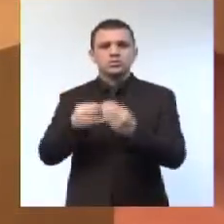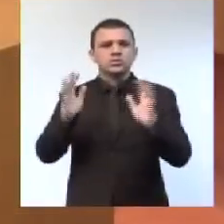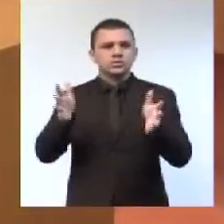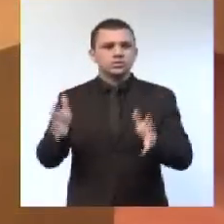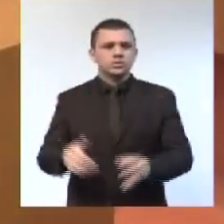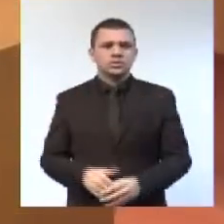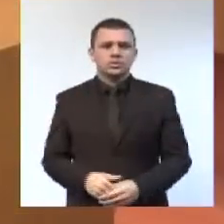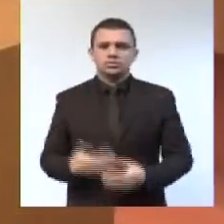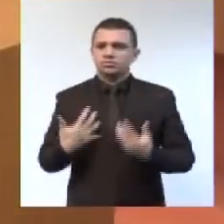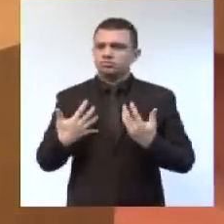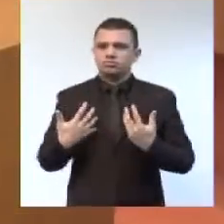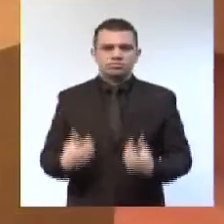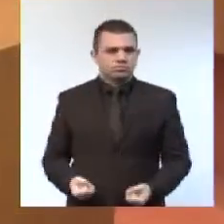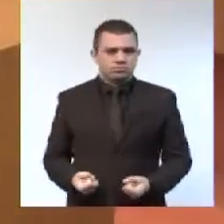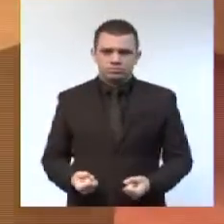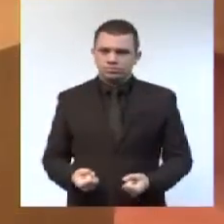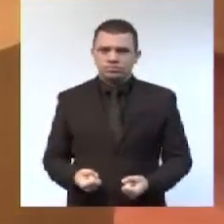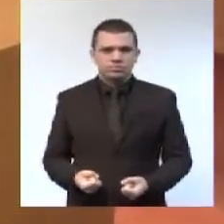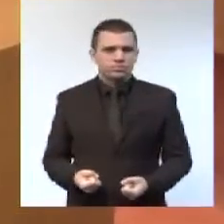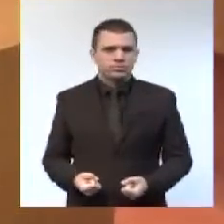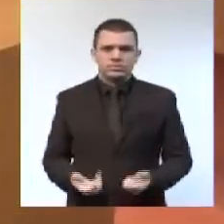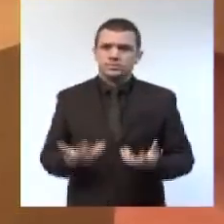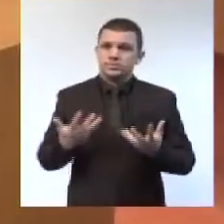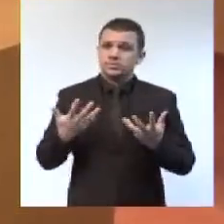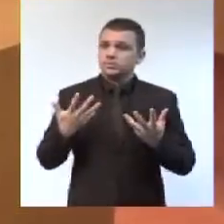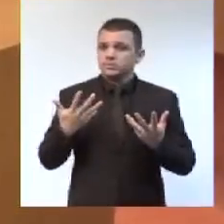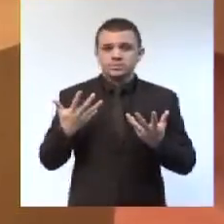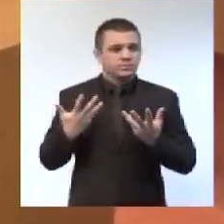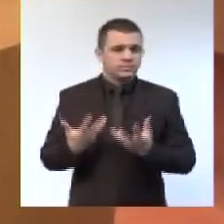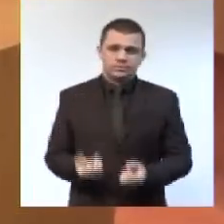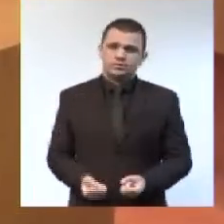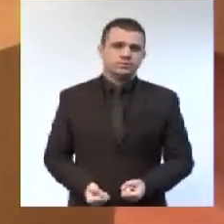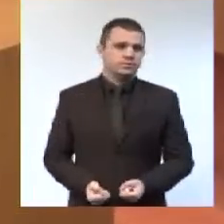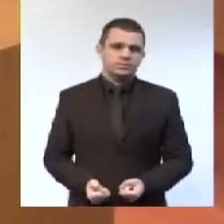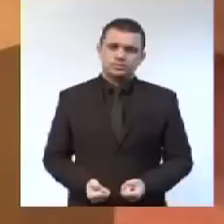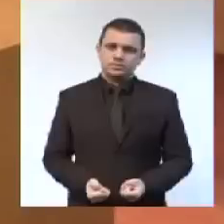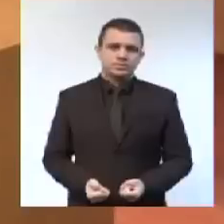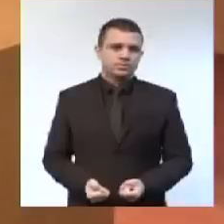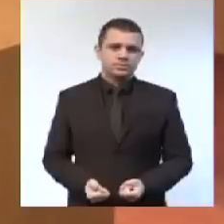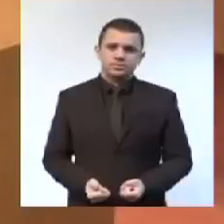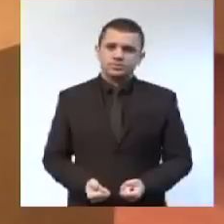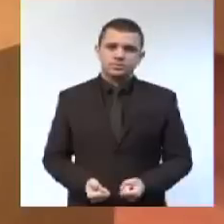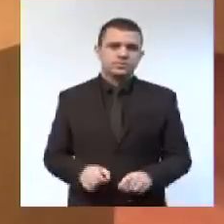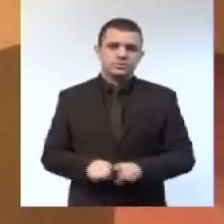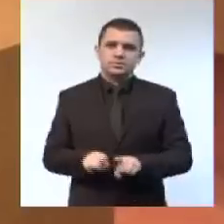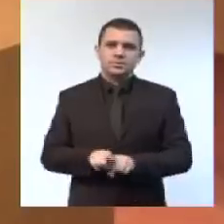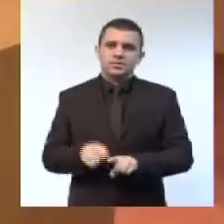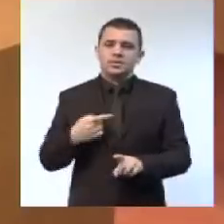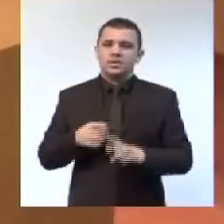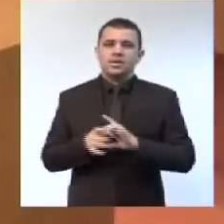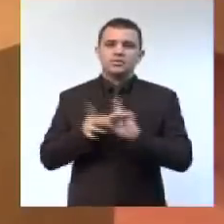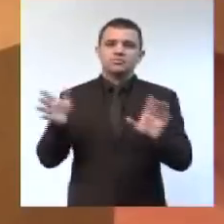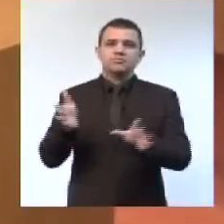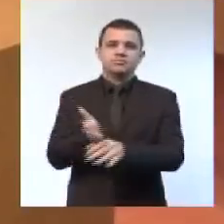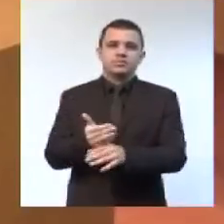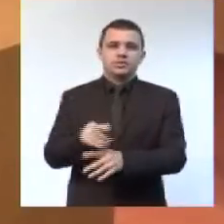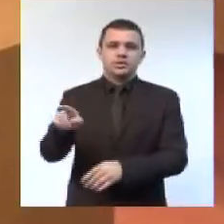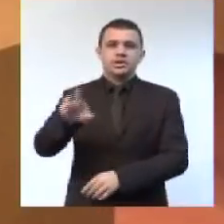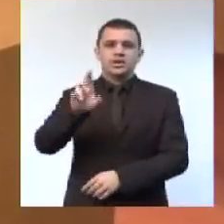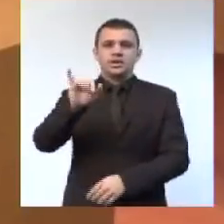Não aceito, não admito e não deixarei que seu Ricardo